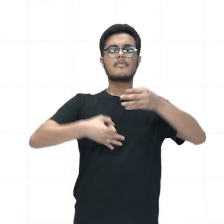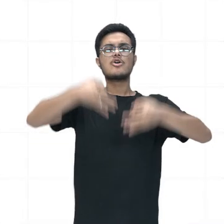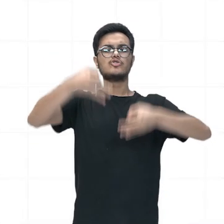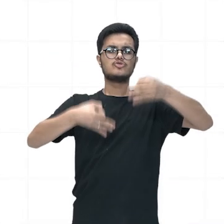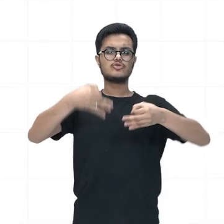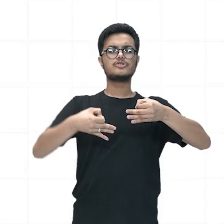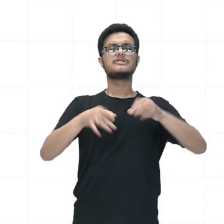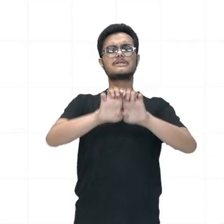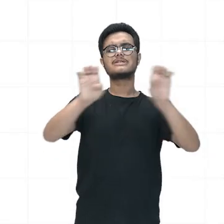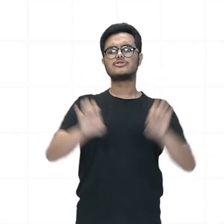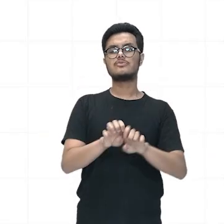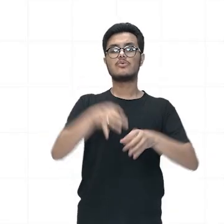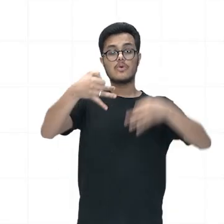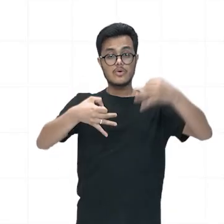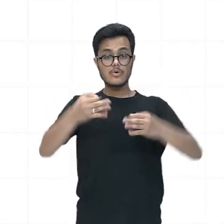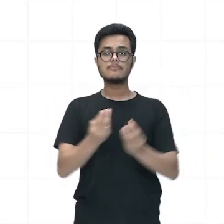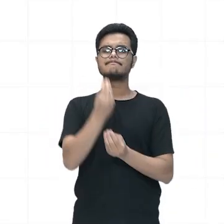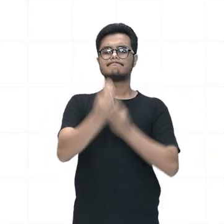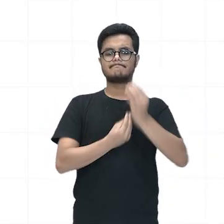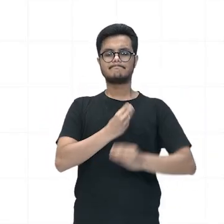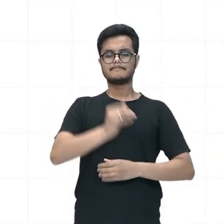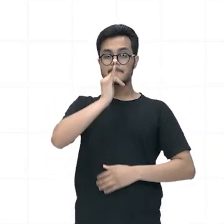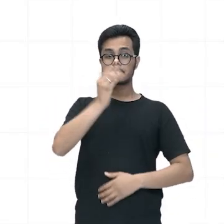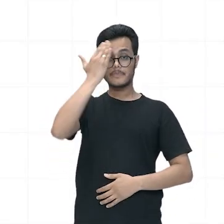sistema jurídico. Embora a